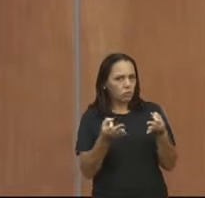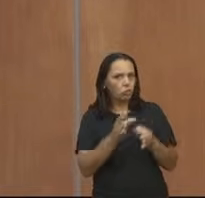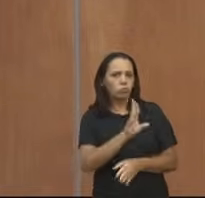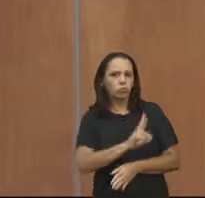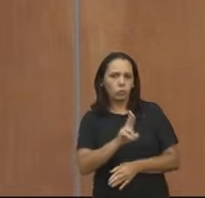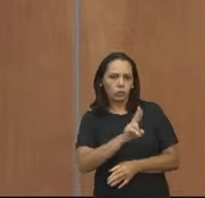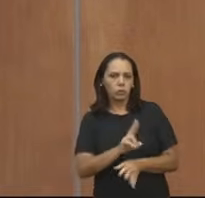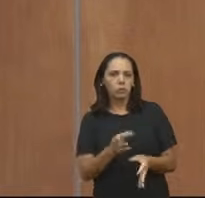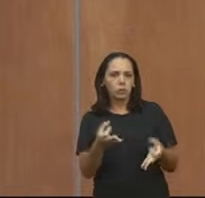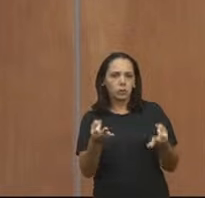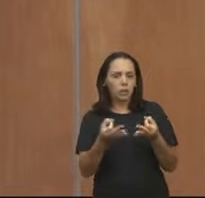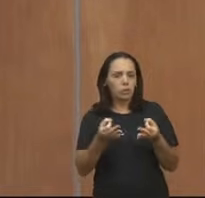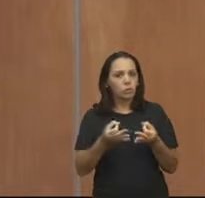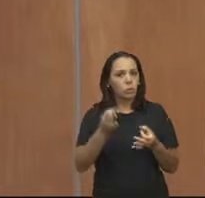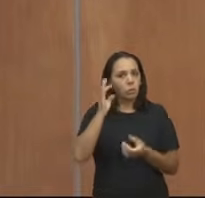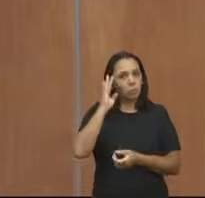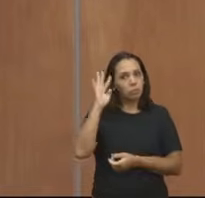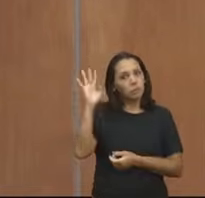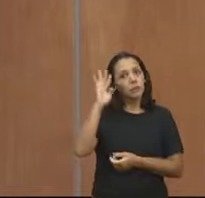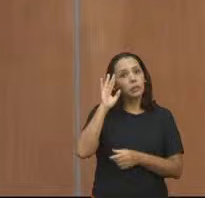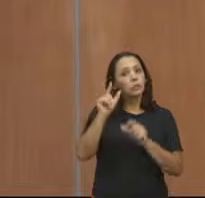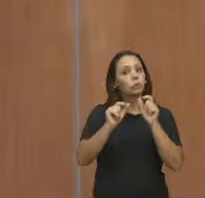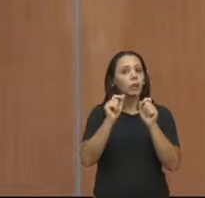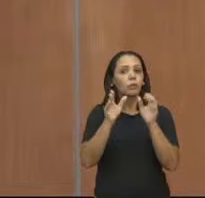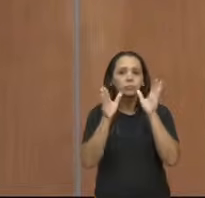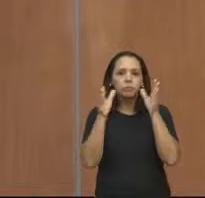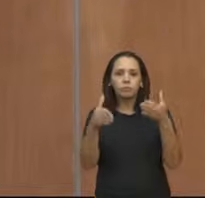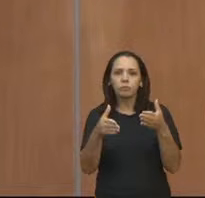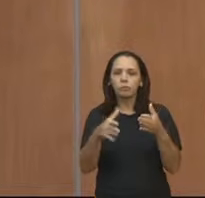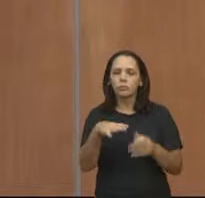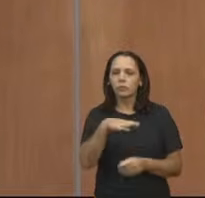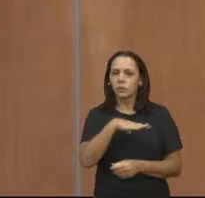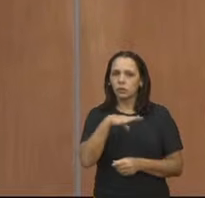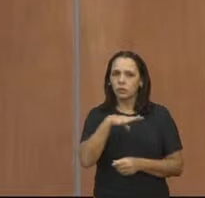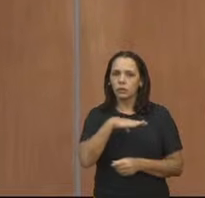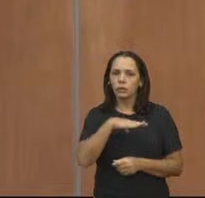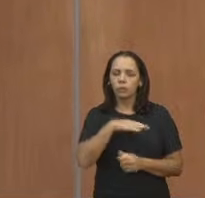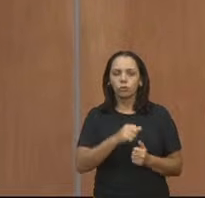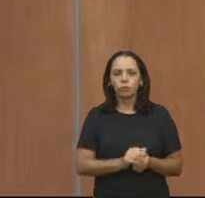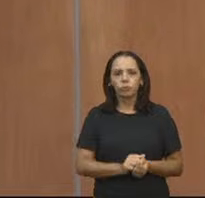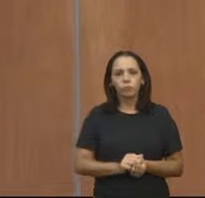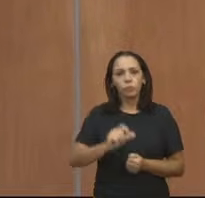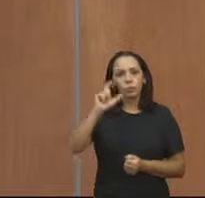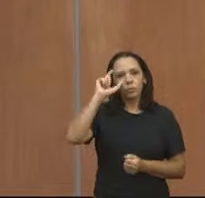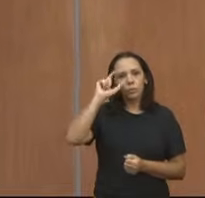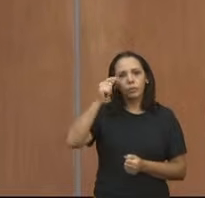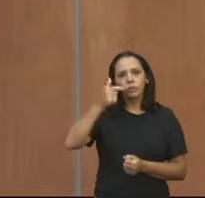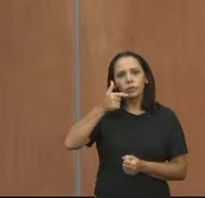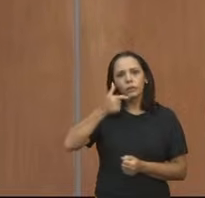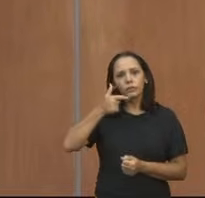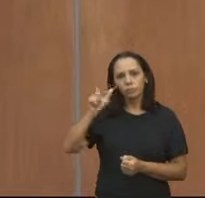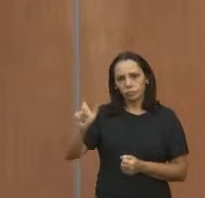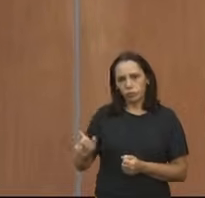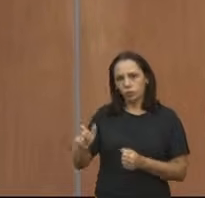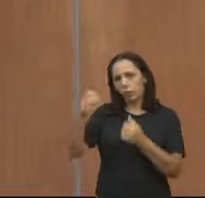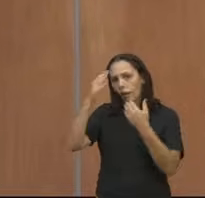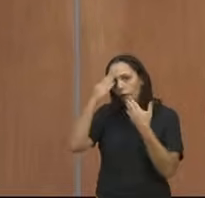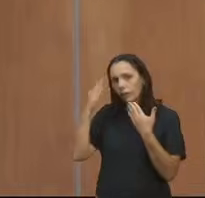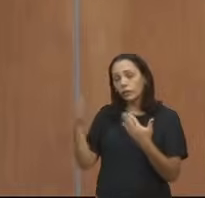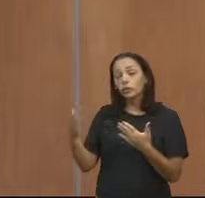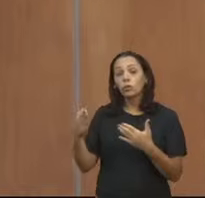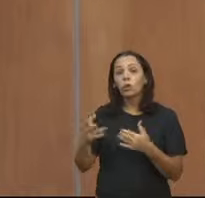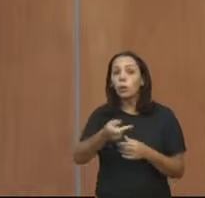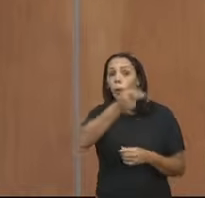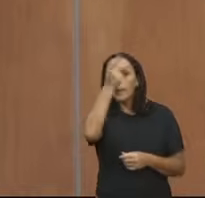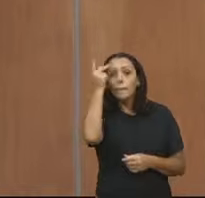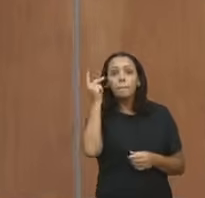digerido, sempre pensando no bem da cidade. Então eu queria agradecer mais uma vez ao prefeito, agradecer às pessoas que participaram